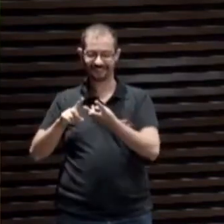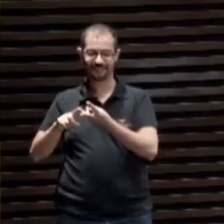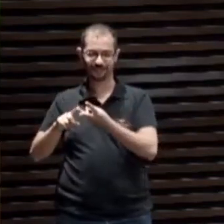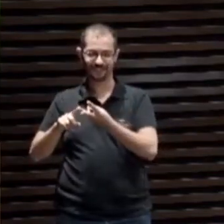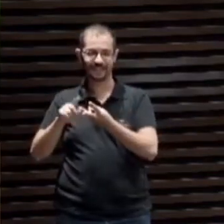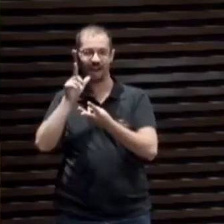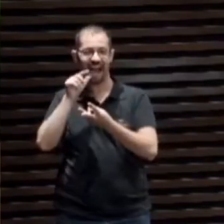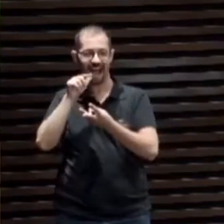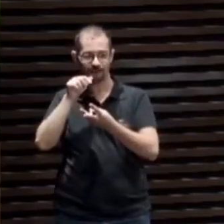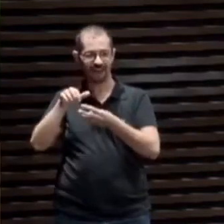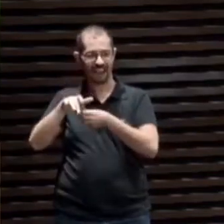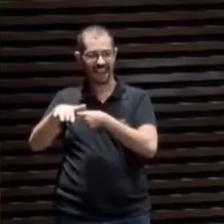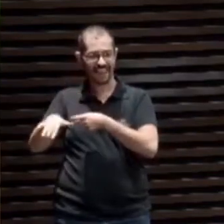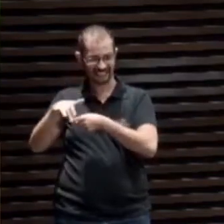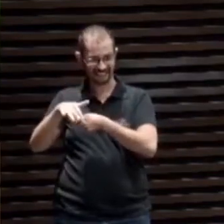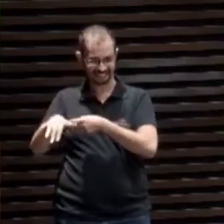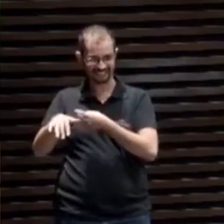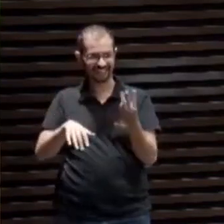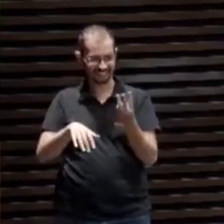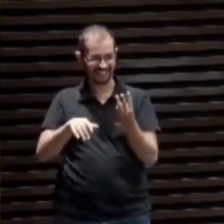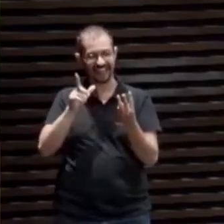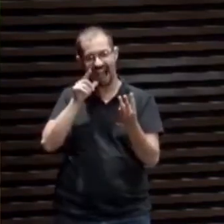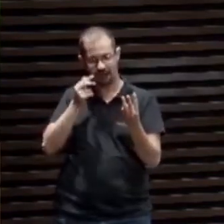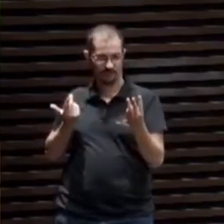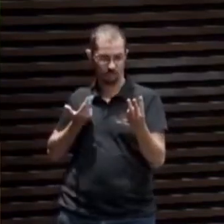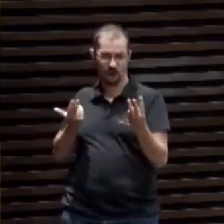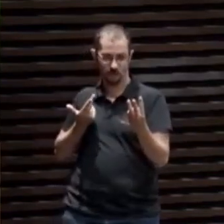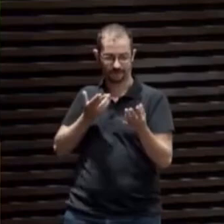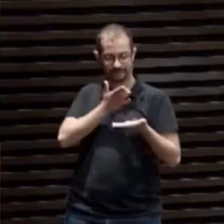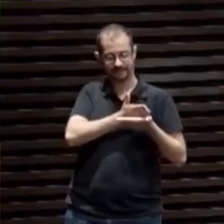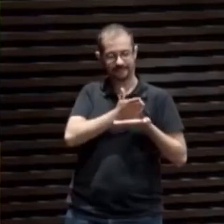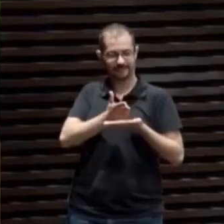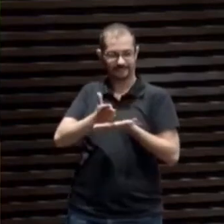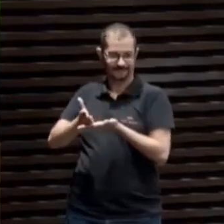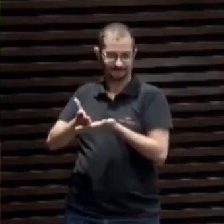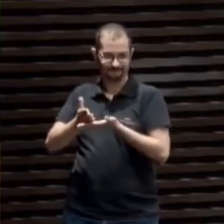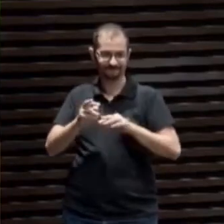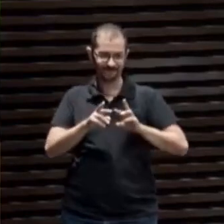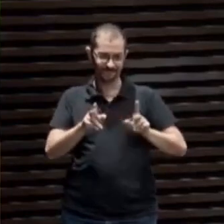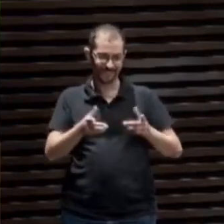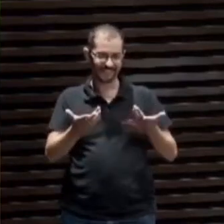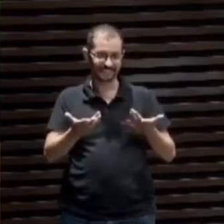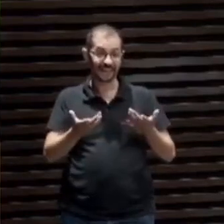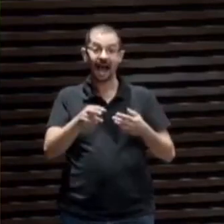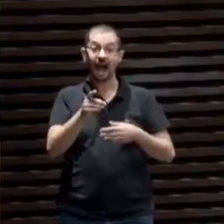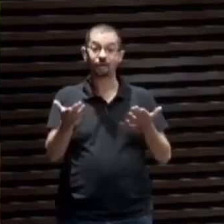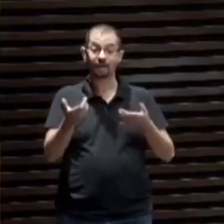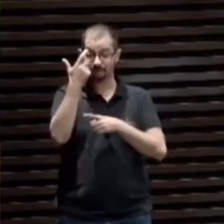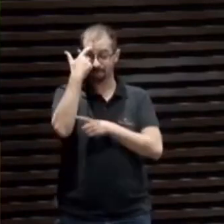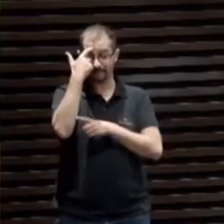uma com um lumen próprio, mas é uma luz só. O que é a